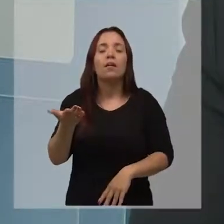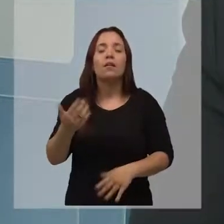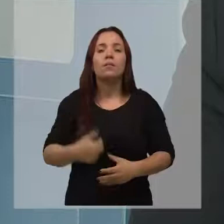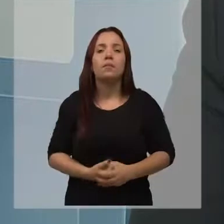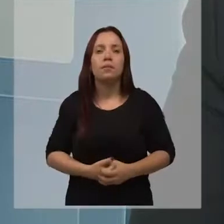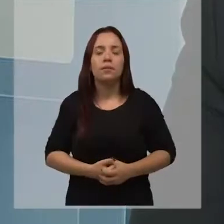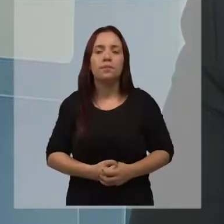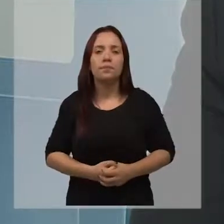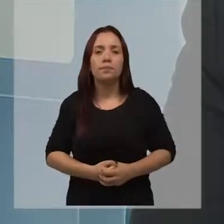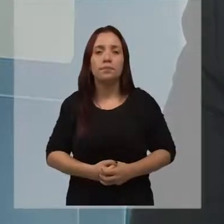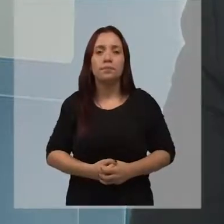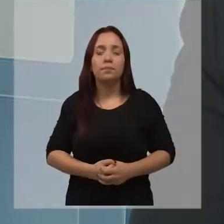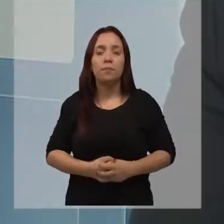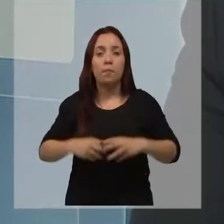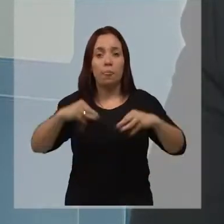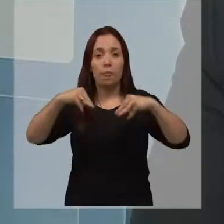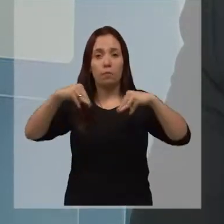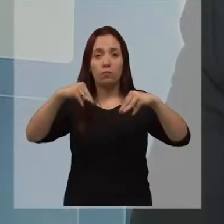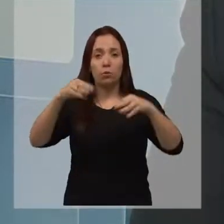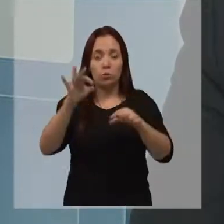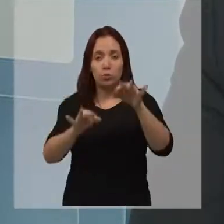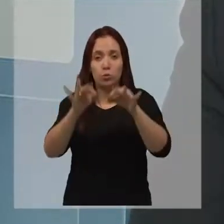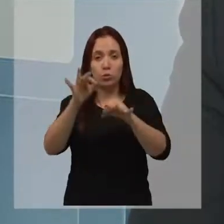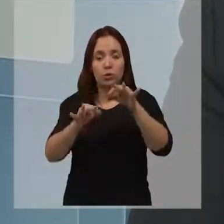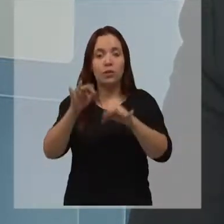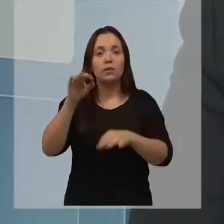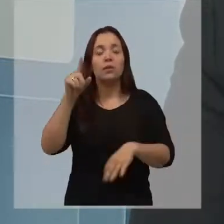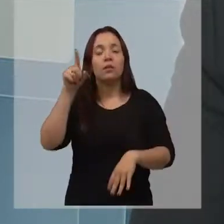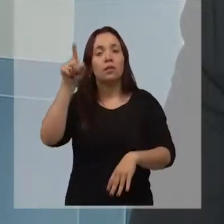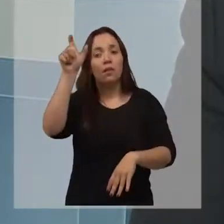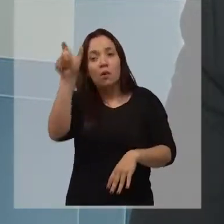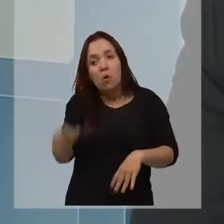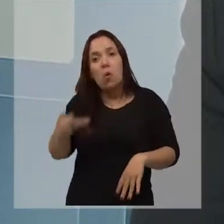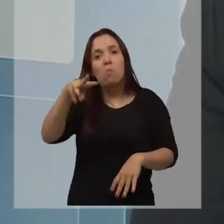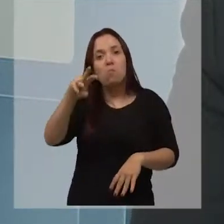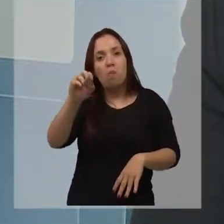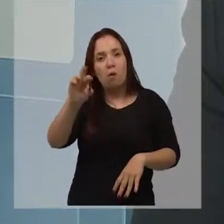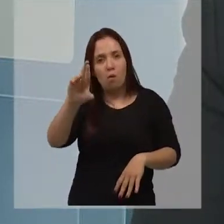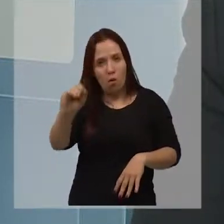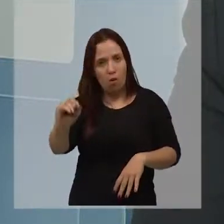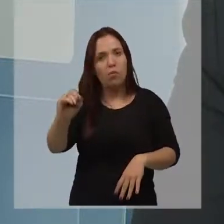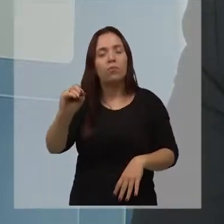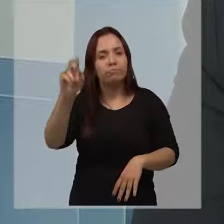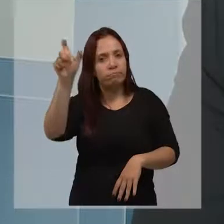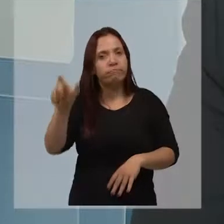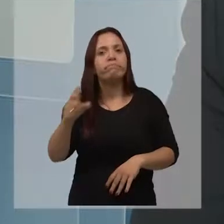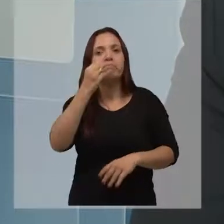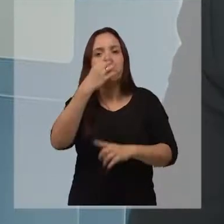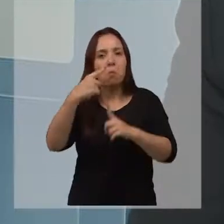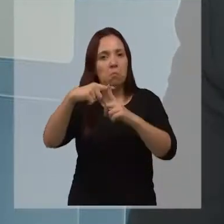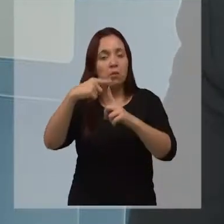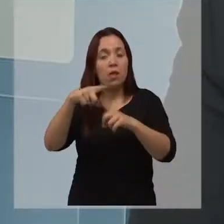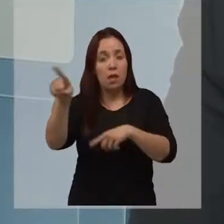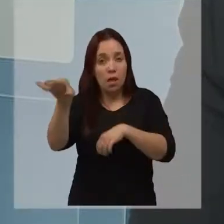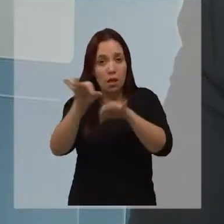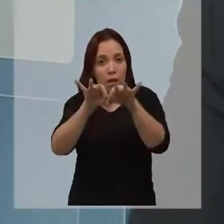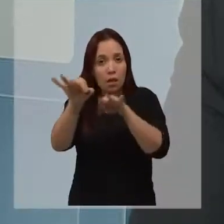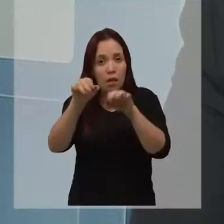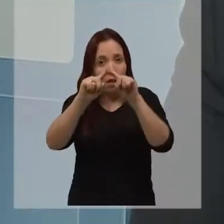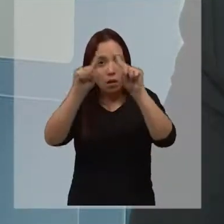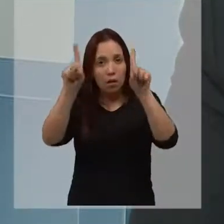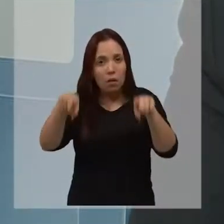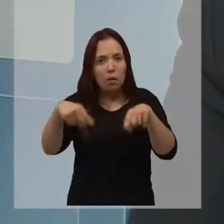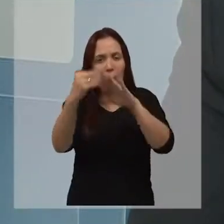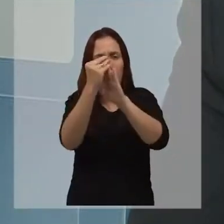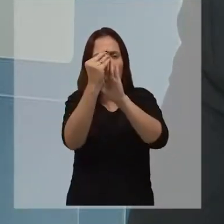o Ministério da Justiça, comandado pelo juiz Moro. O ministro Moro fez um pacote exemplar,